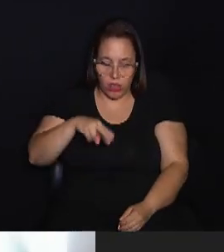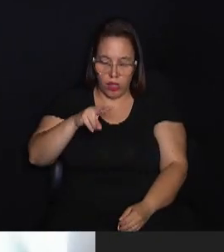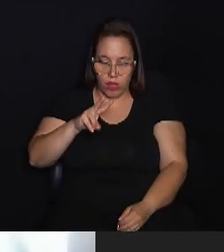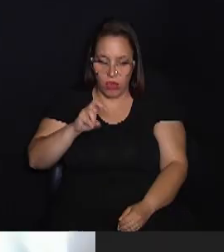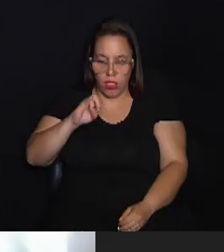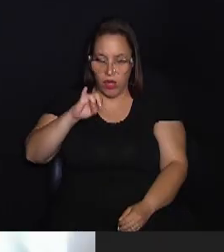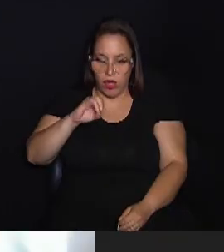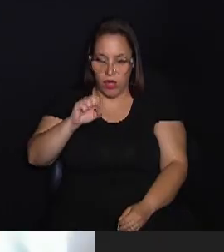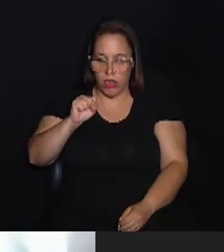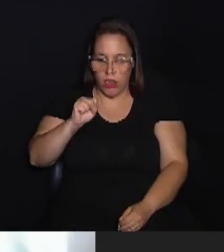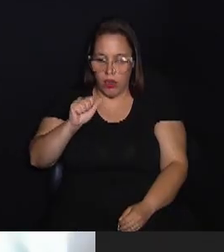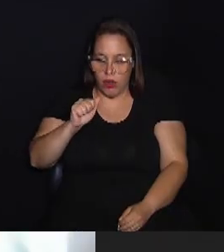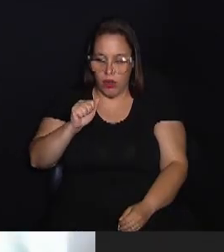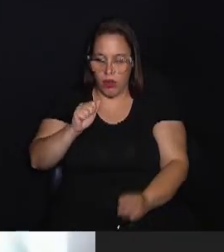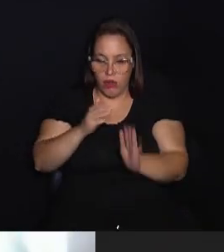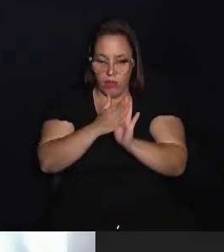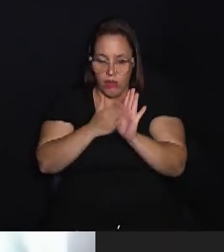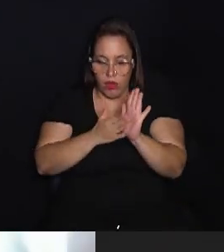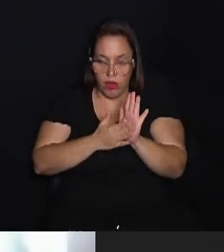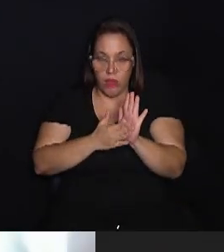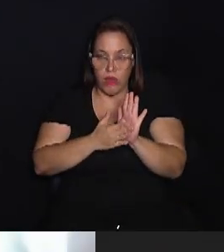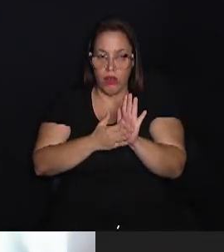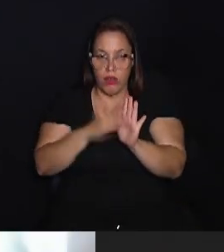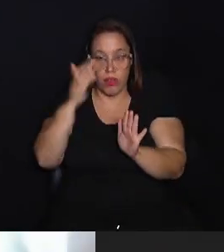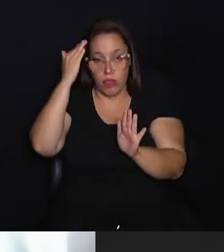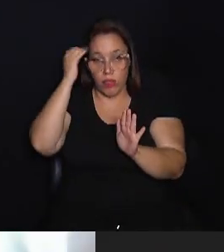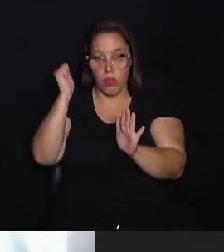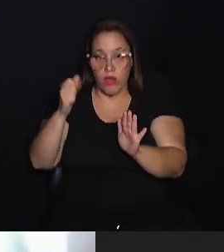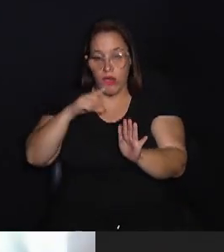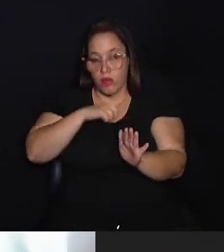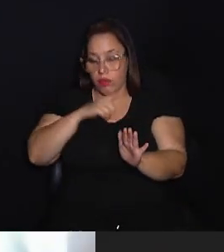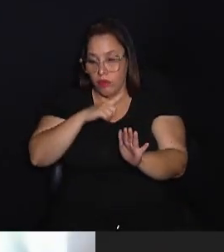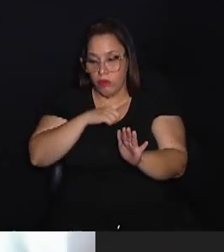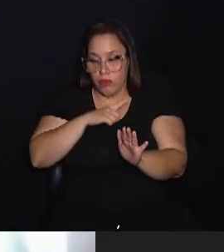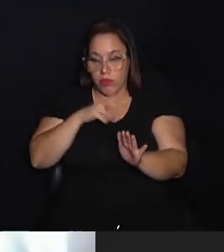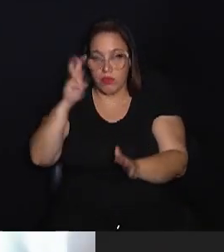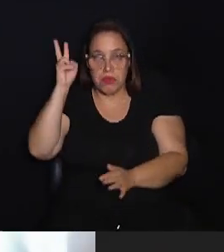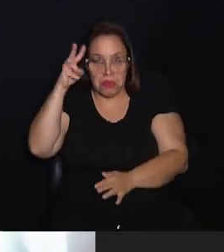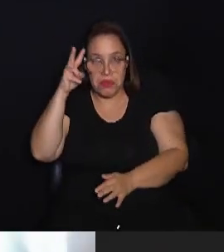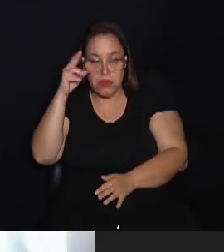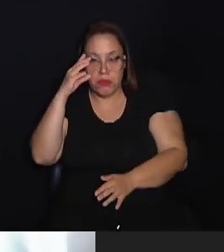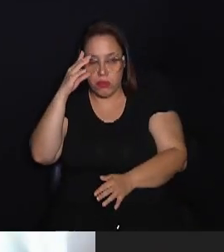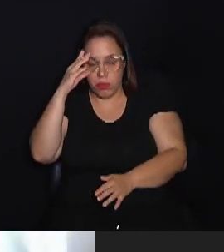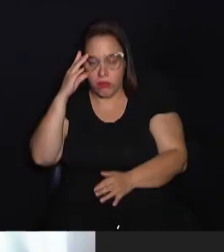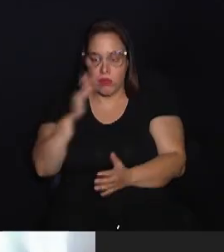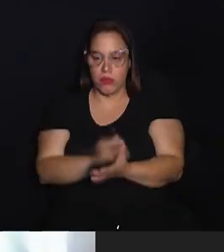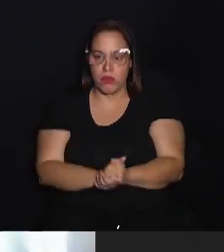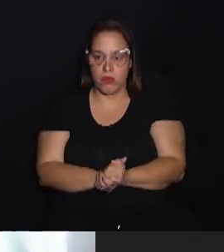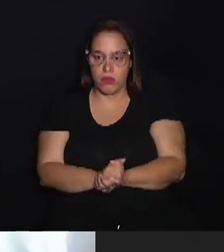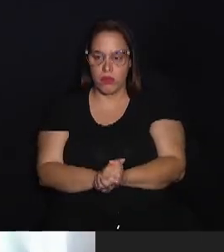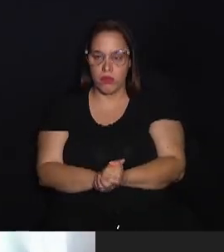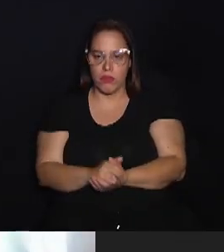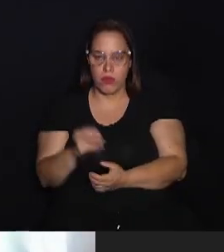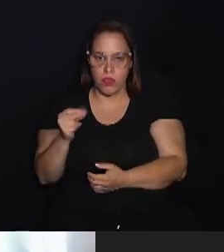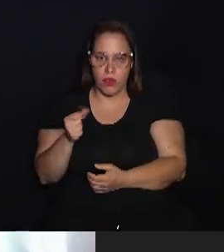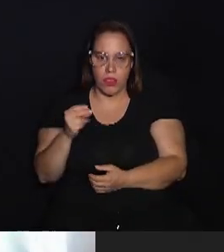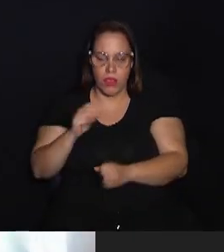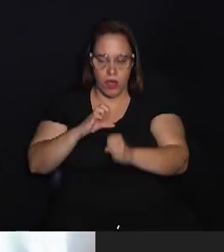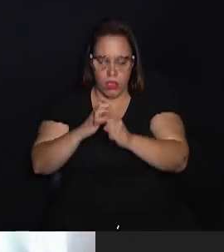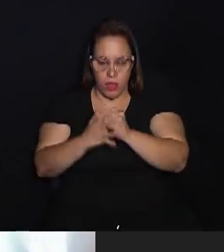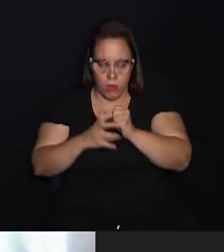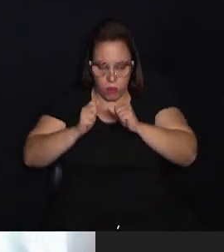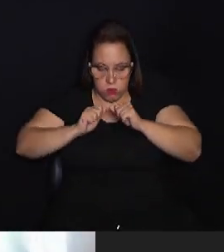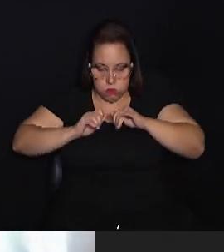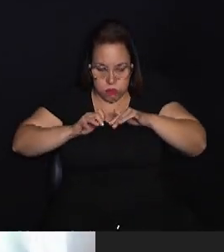o protocolo que todo mundo sabe que existe, né? Nós lembramos bem da época da Covid,